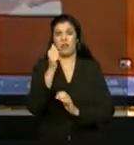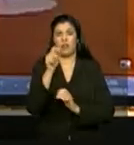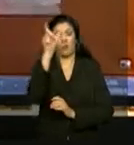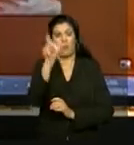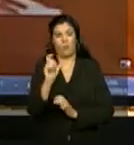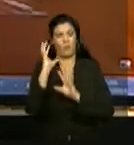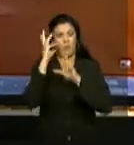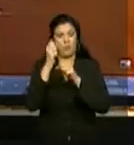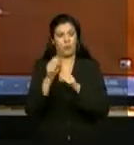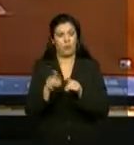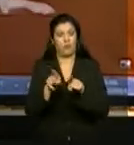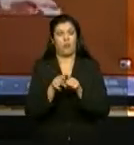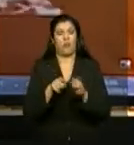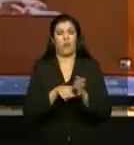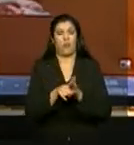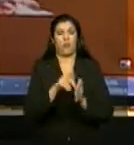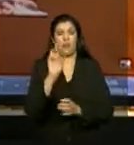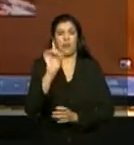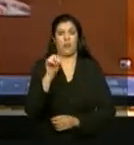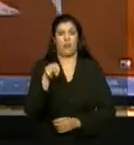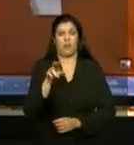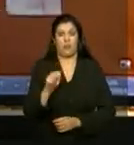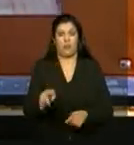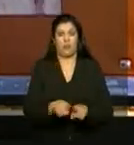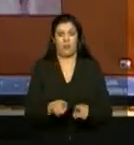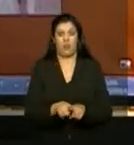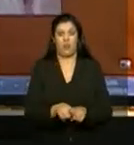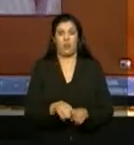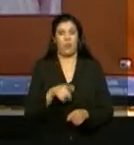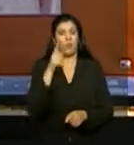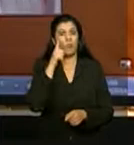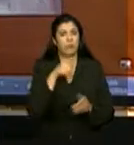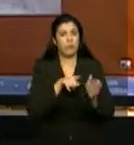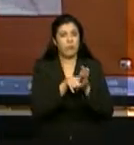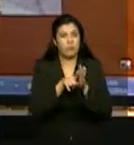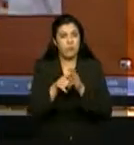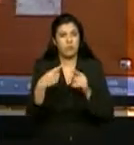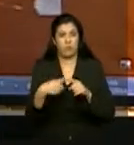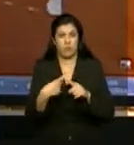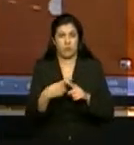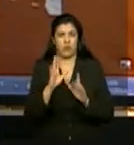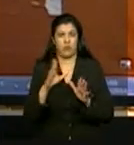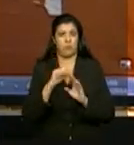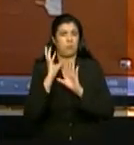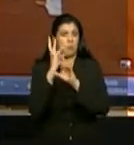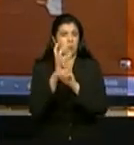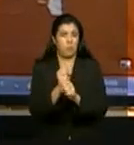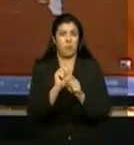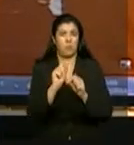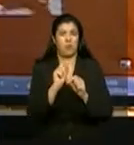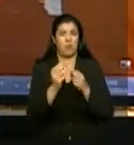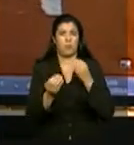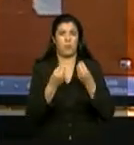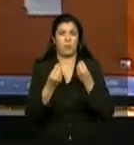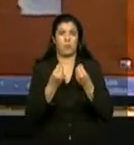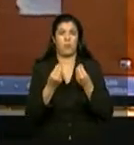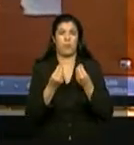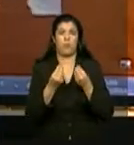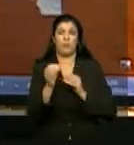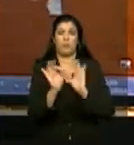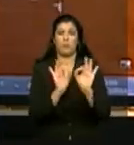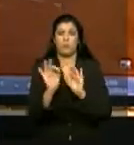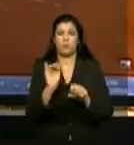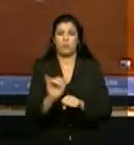e também a coleta das amostras toxicológico de uma forma que nós pudéssemos estruturado dentro desse tempo